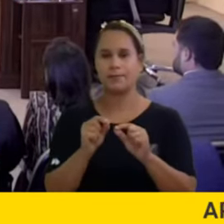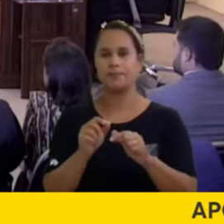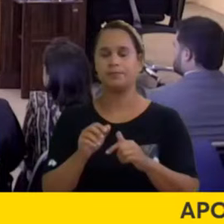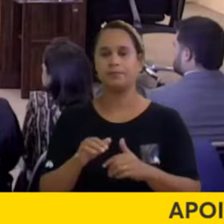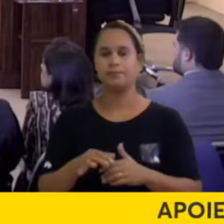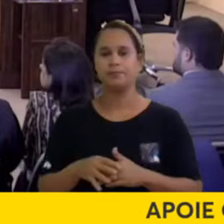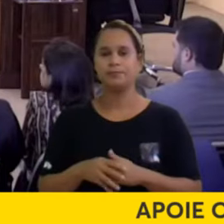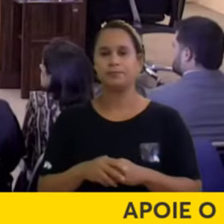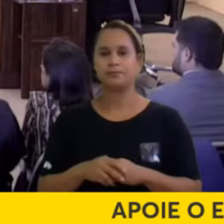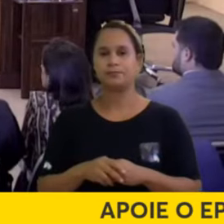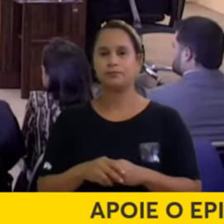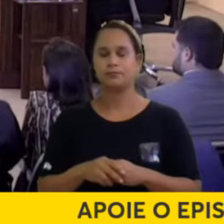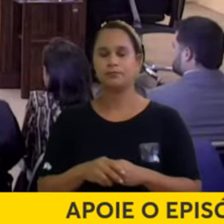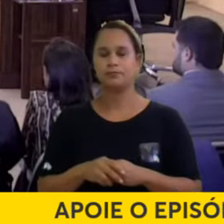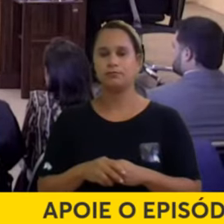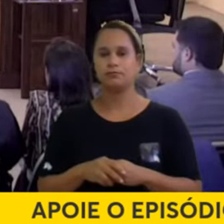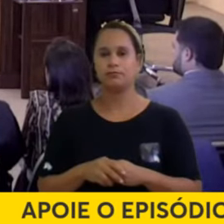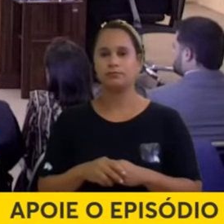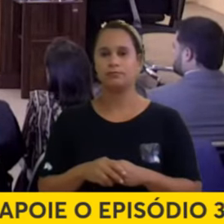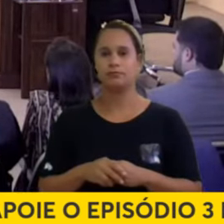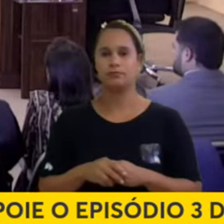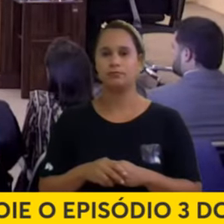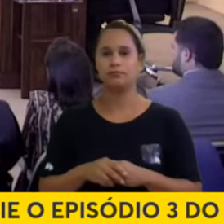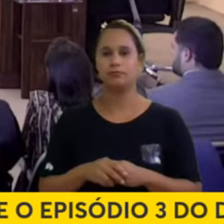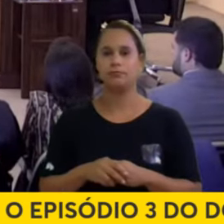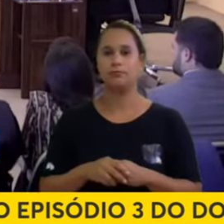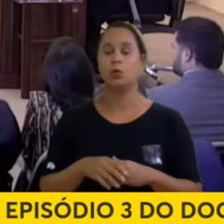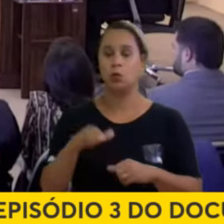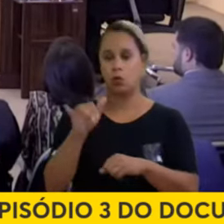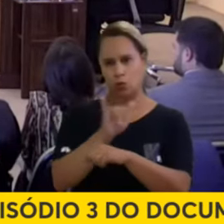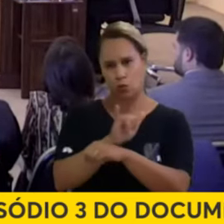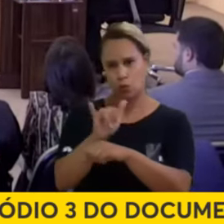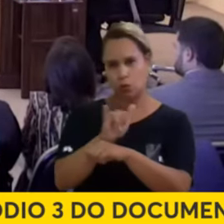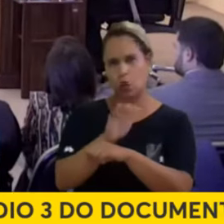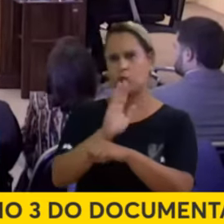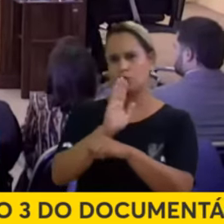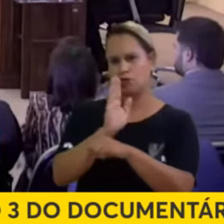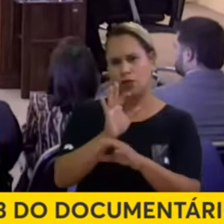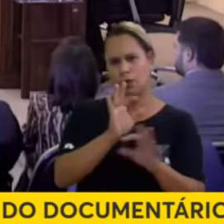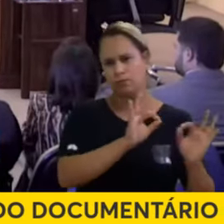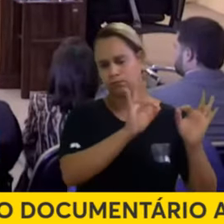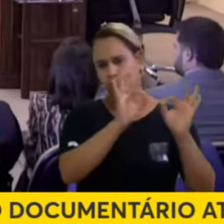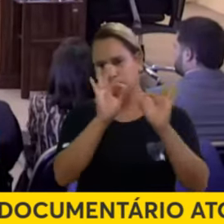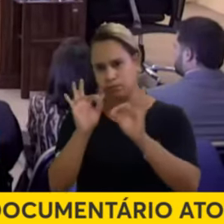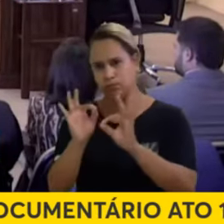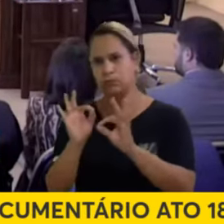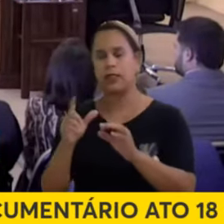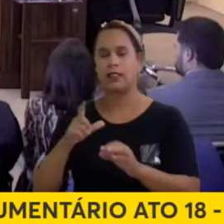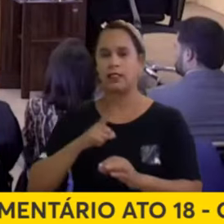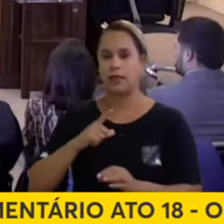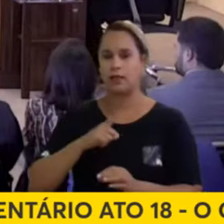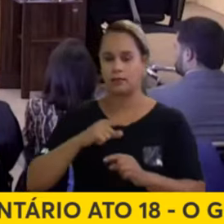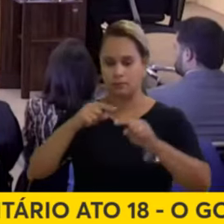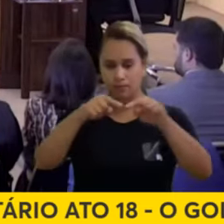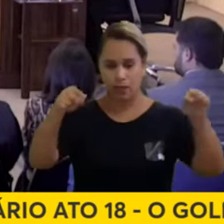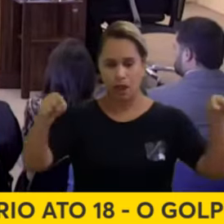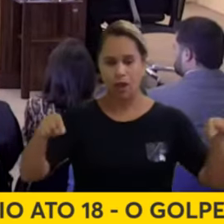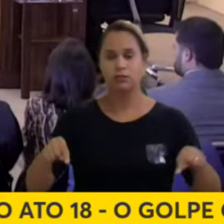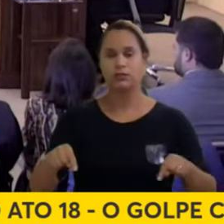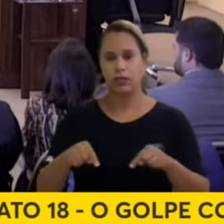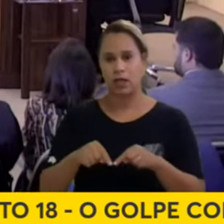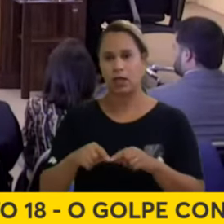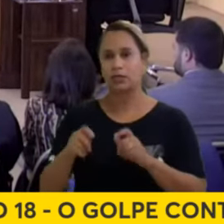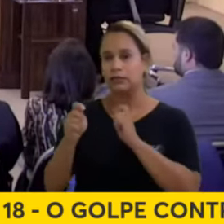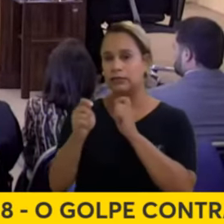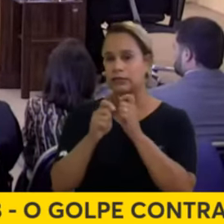sendo julgado tá sendo passado no YouTube né E existe aqui uma sala para a imprensa poder